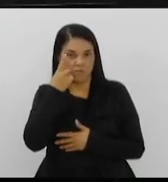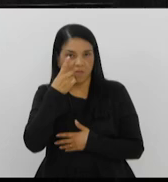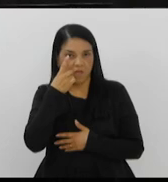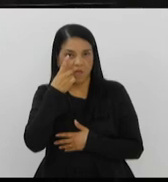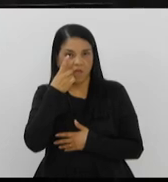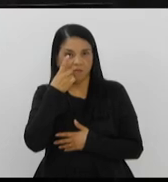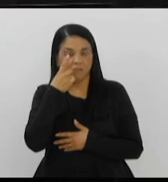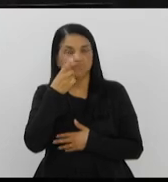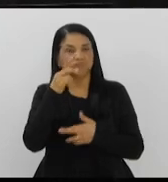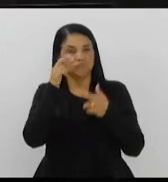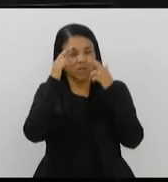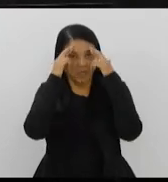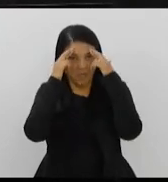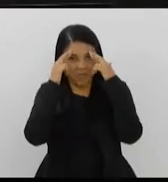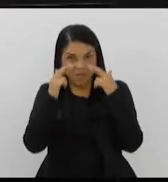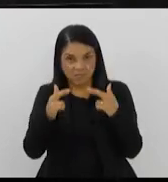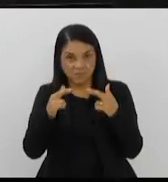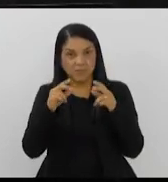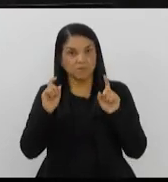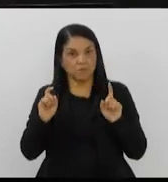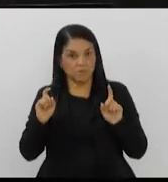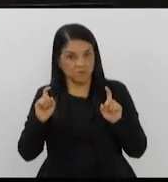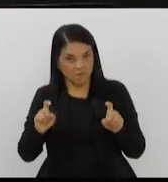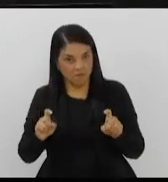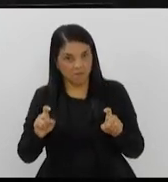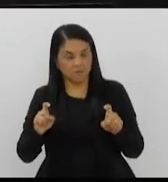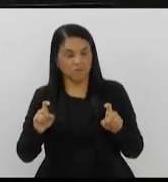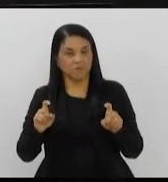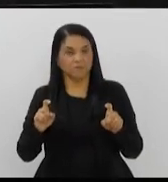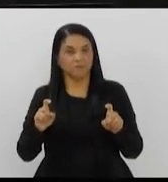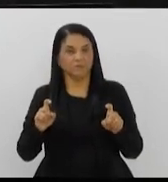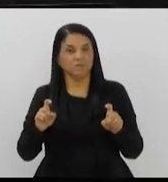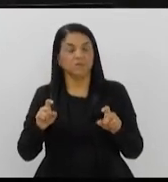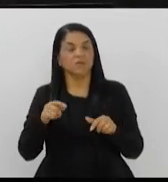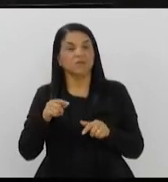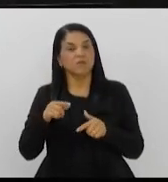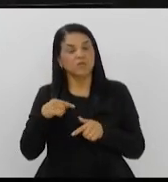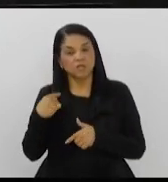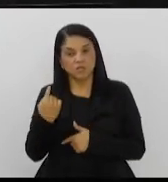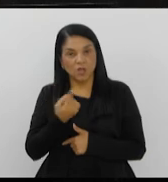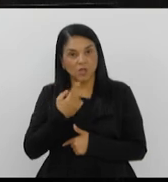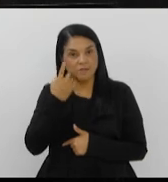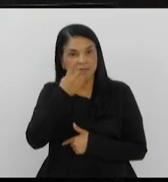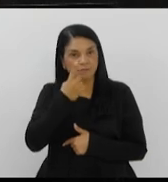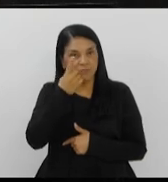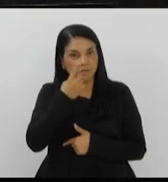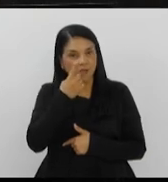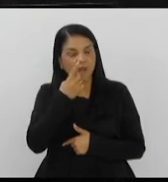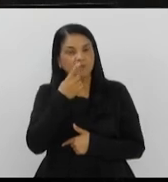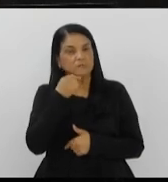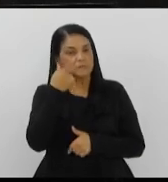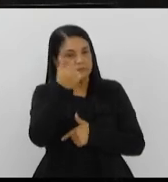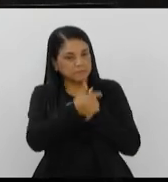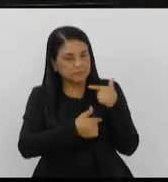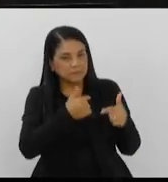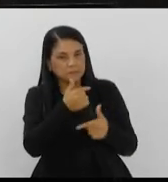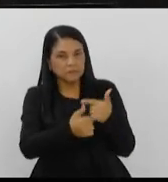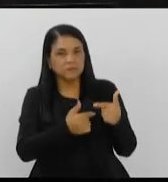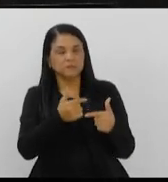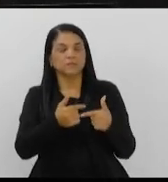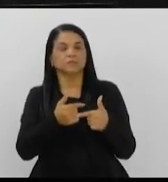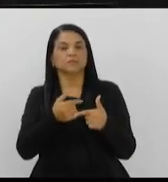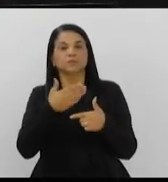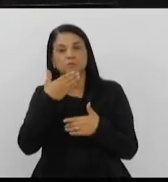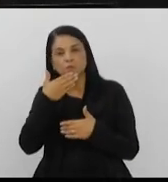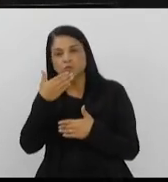estão, respeitam os nossos mandatos e a gente está lá realizando, trazendo as demandas para o governo do Estado, sendo